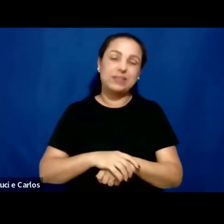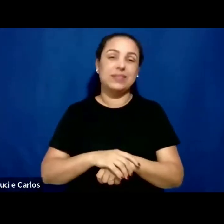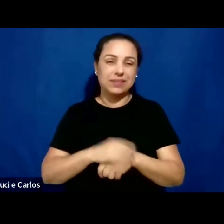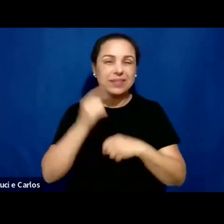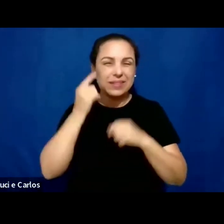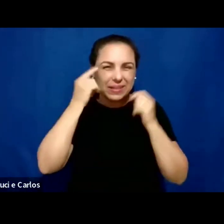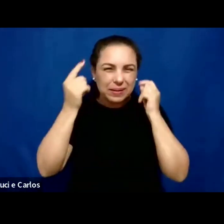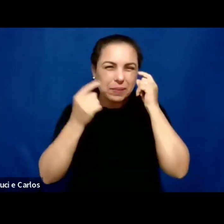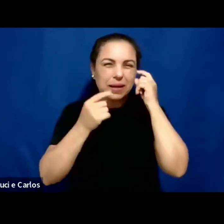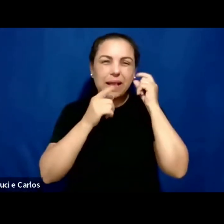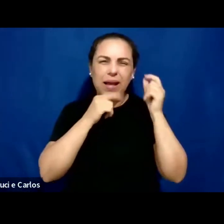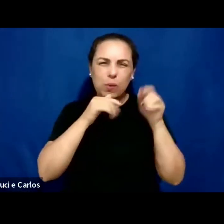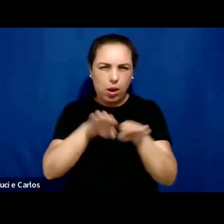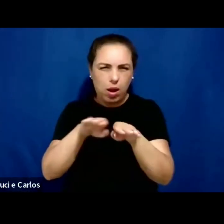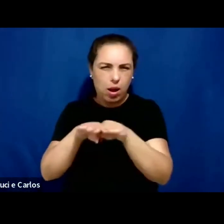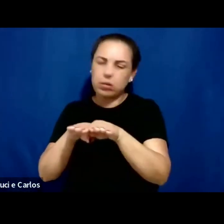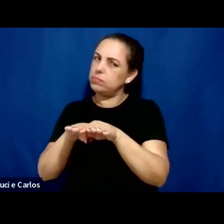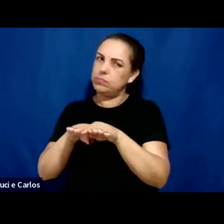Então, uma água